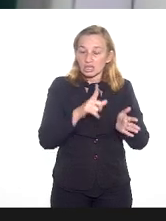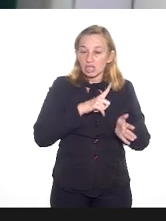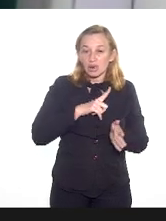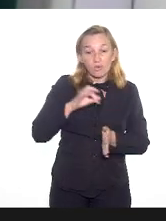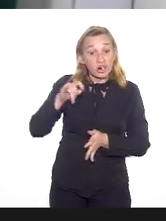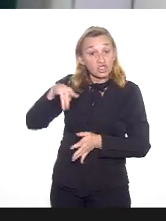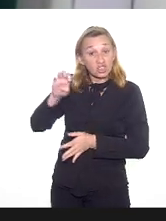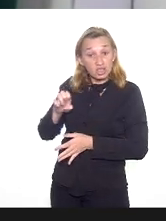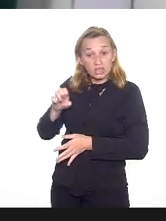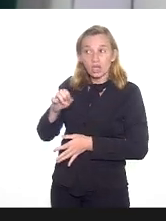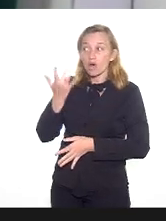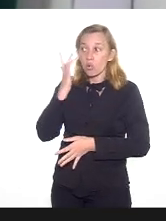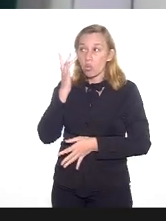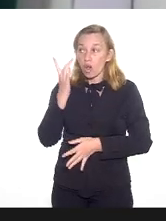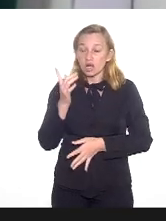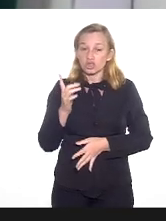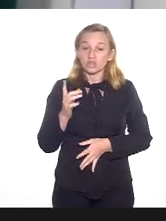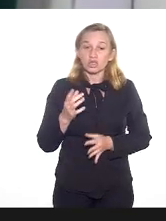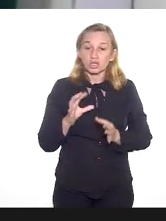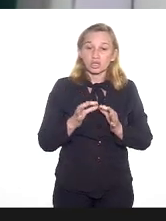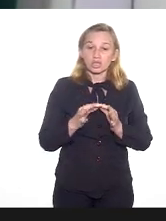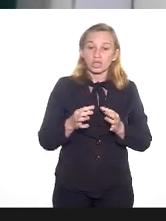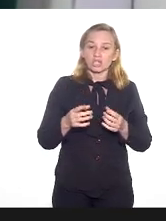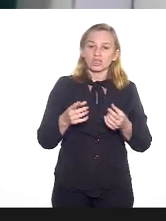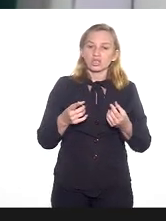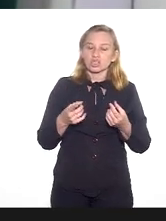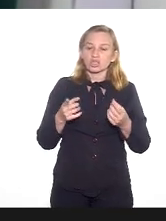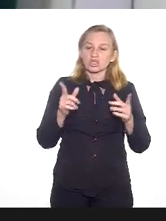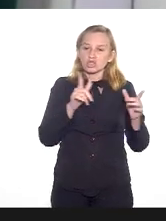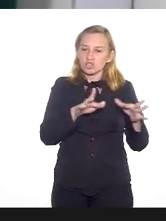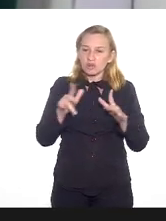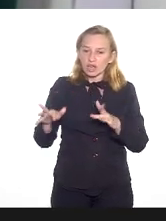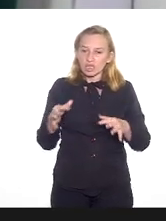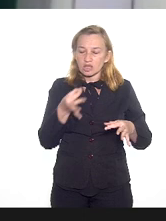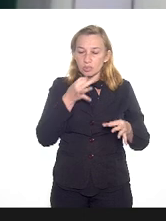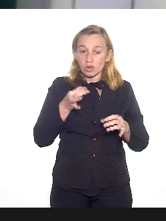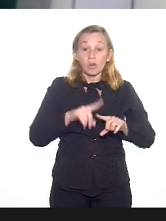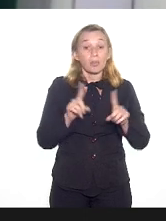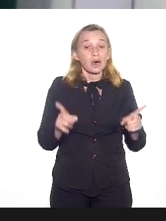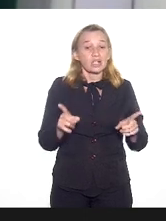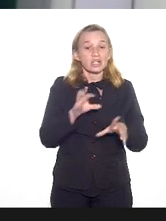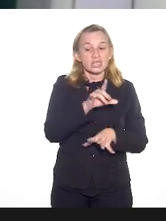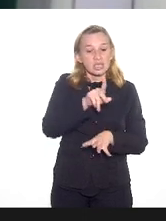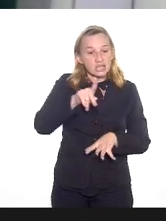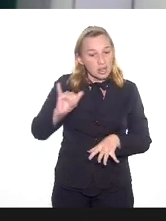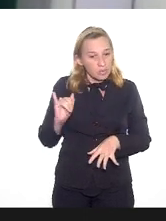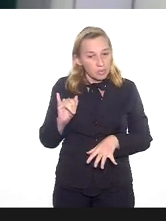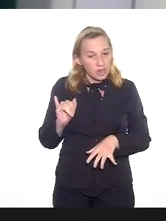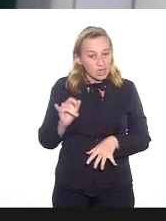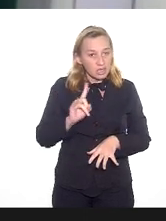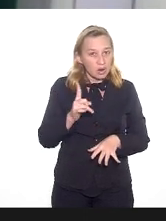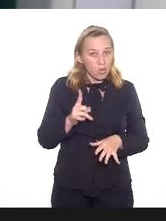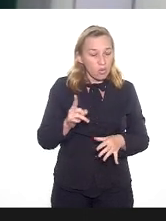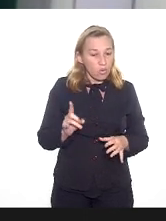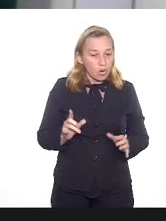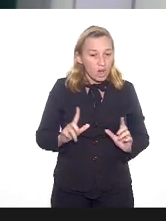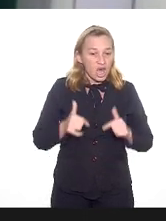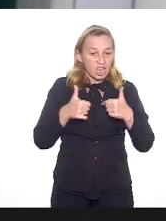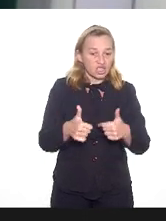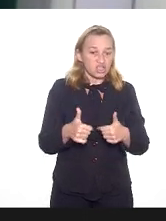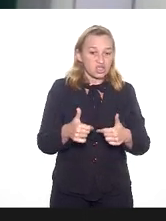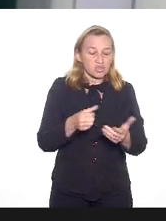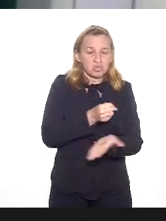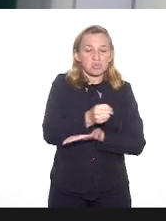que, não obstante as nossas divergências e tudo mais, eu acho que a CPI assim, não funcionou com